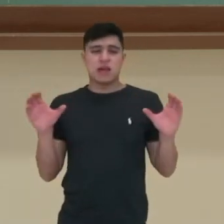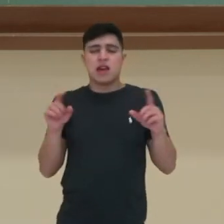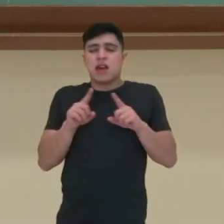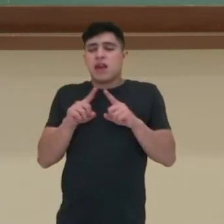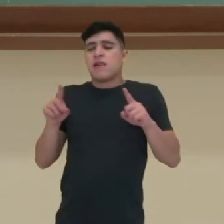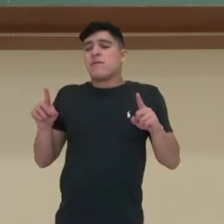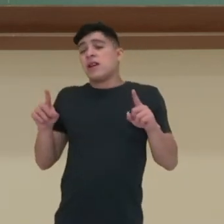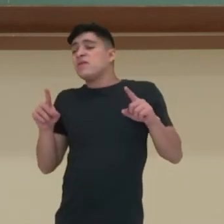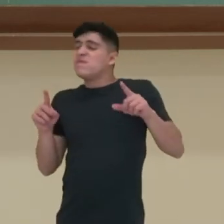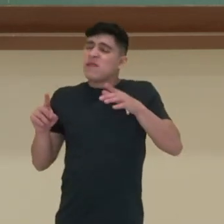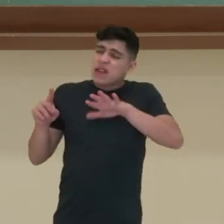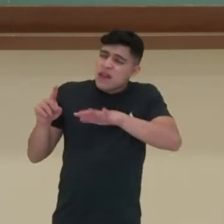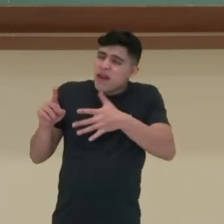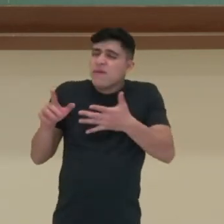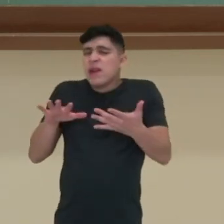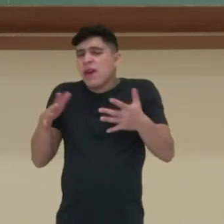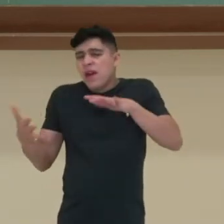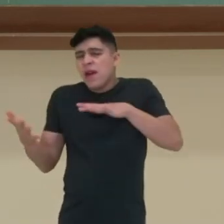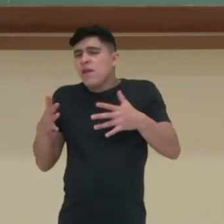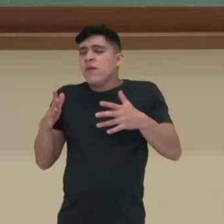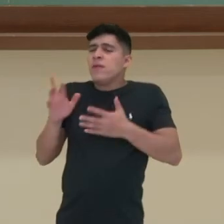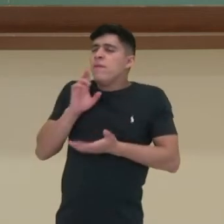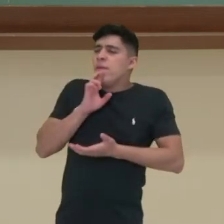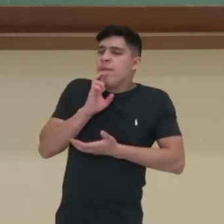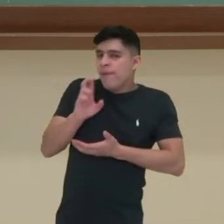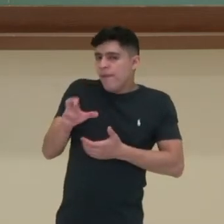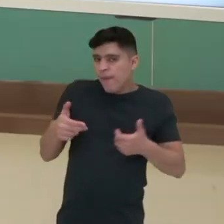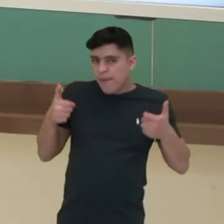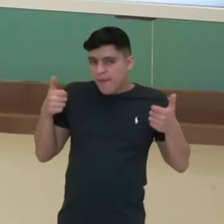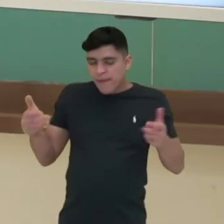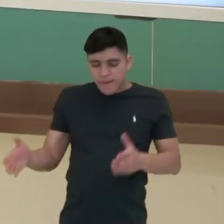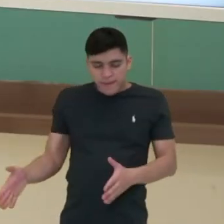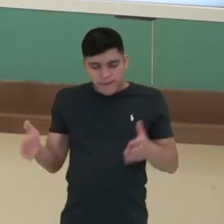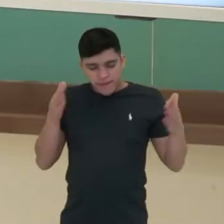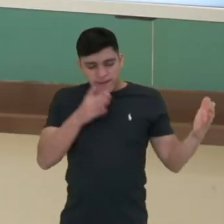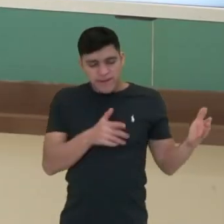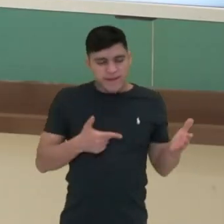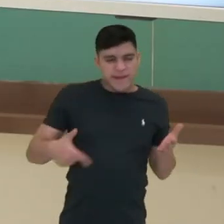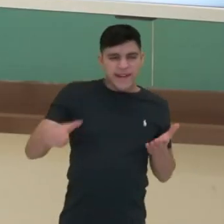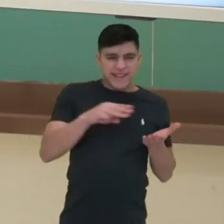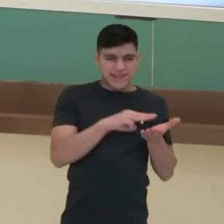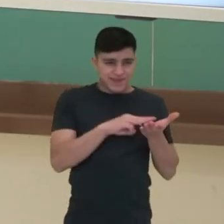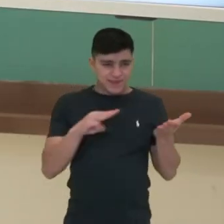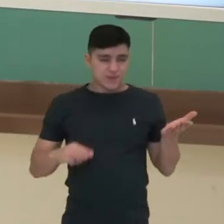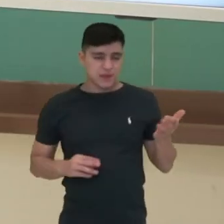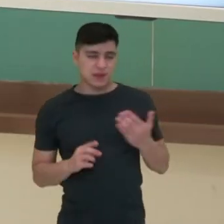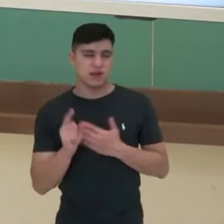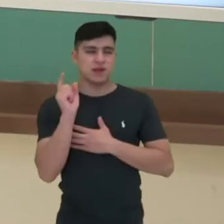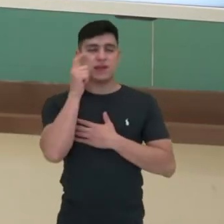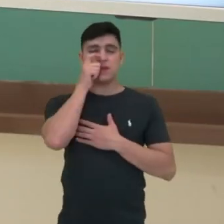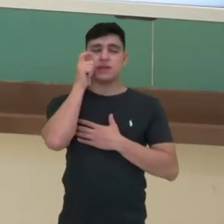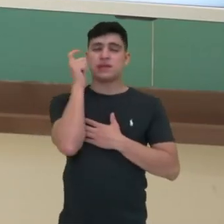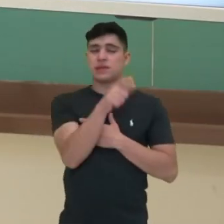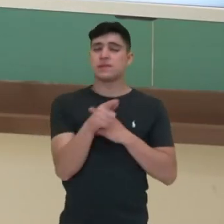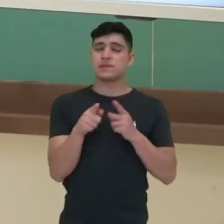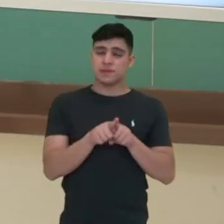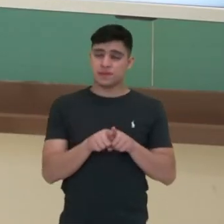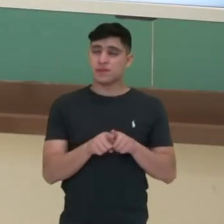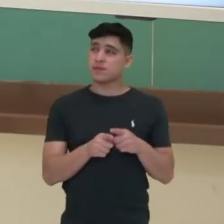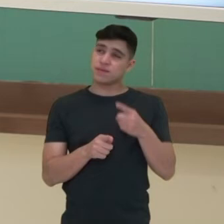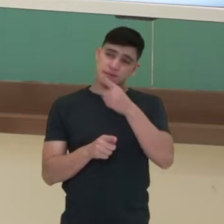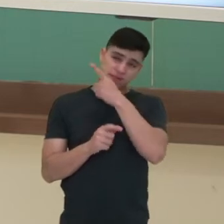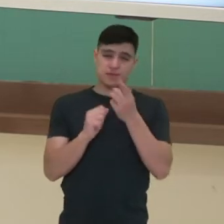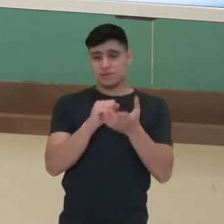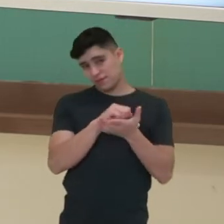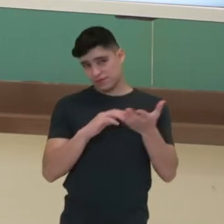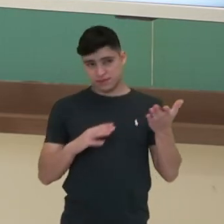resultado esperado, esse aqui que nós temos, beleza? Gente, existe um outro método também que é bem interessante de você fazer esses exercícios. É